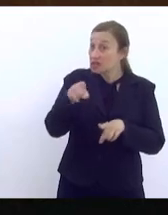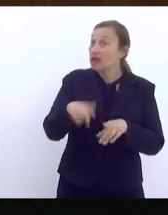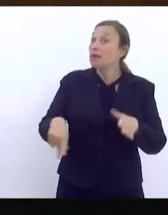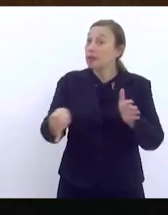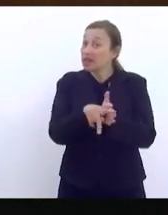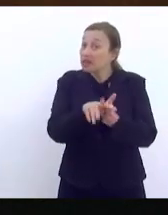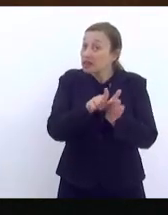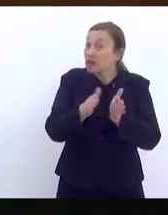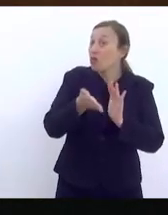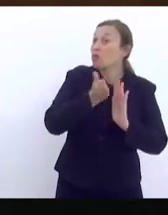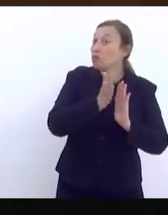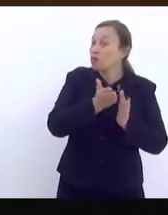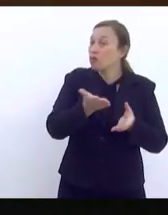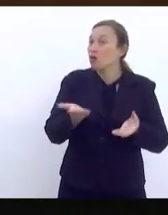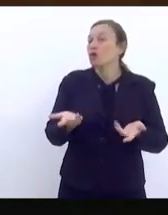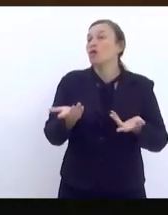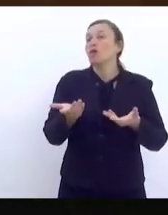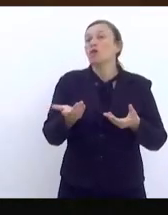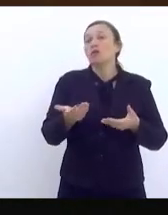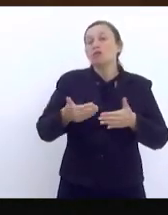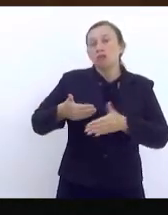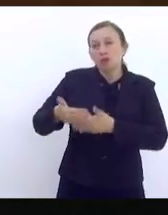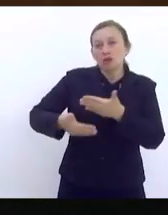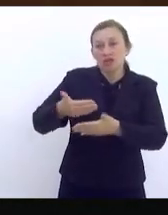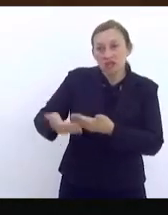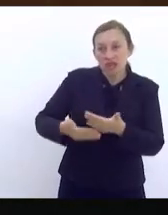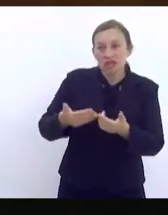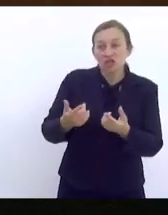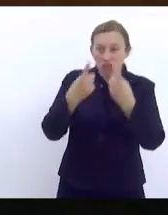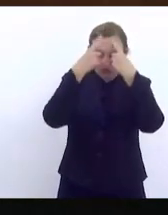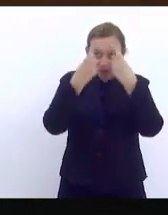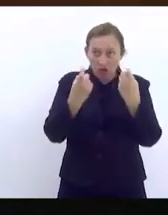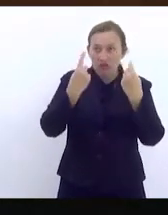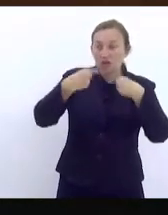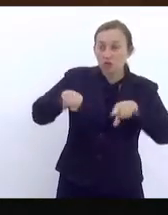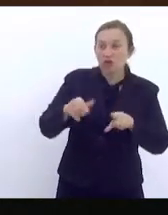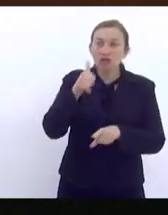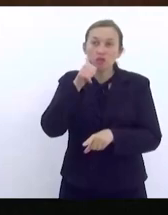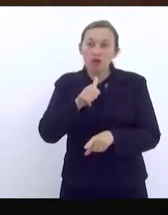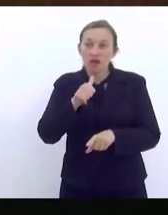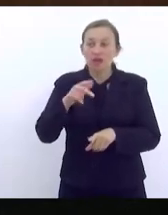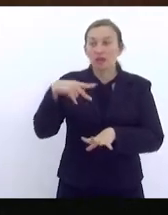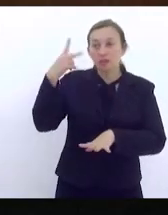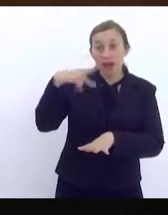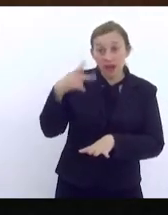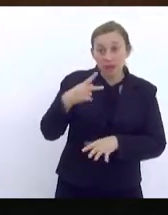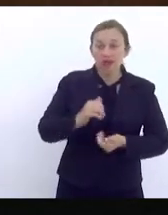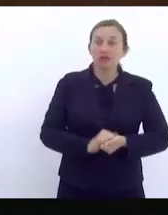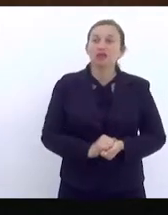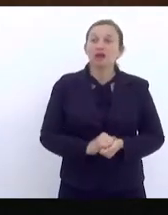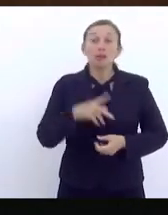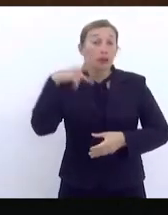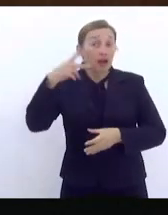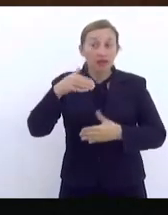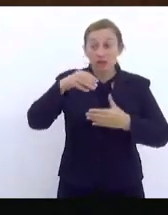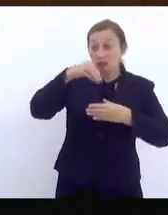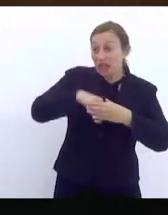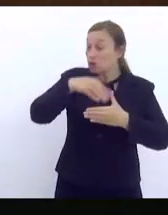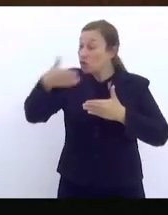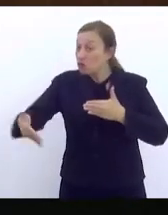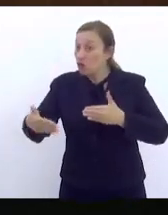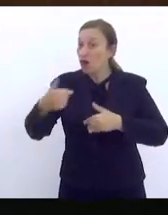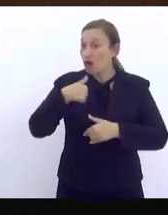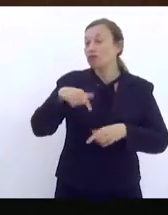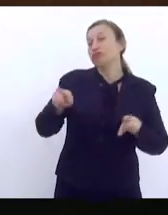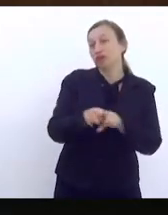de um processo de intolerância e de violência política contra as mulheres no Parlamento E aí no Parlamento seja dentro ou seja fora eu